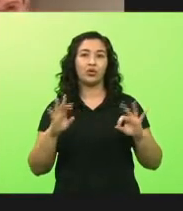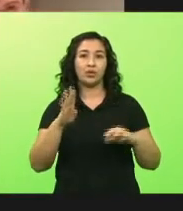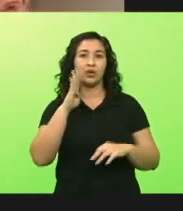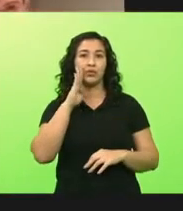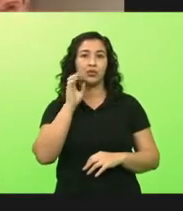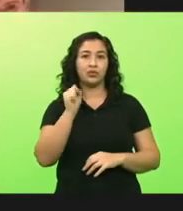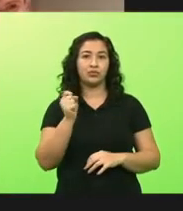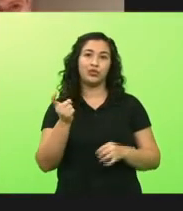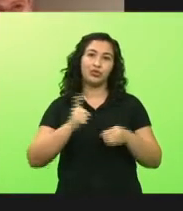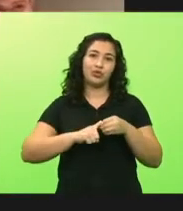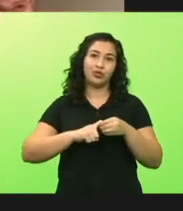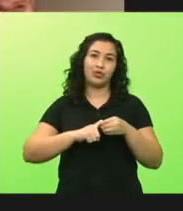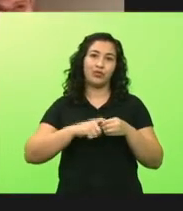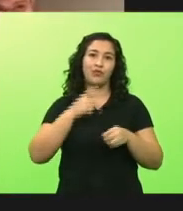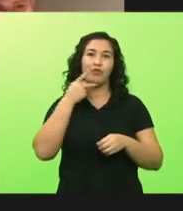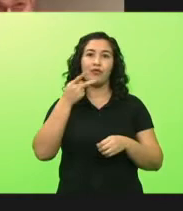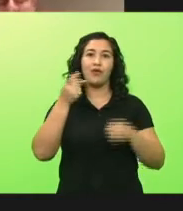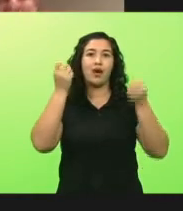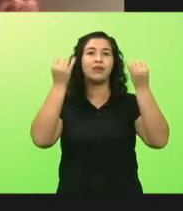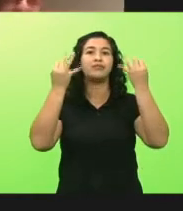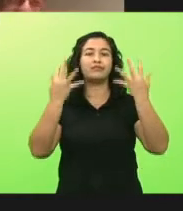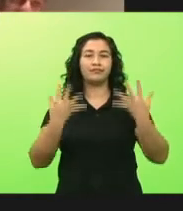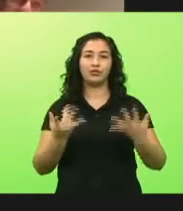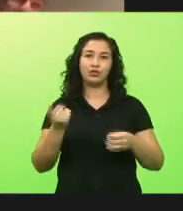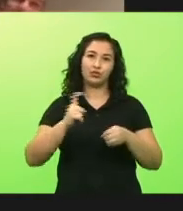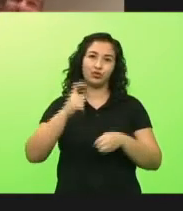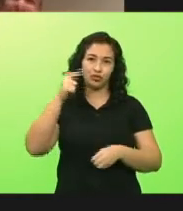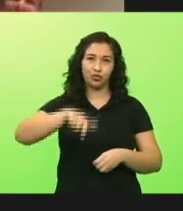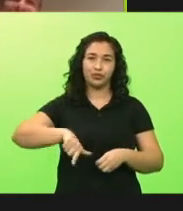Souza repetir tudo o que ele falou. Com a palavra, deputado Bruno Souza.